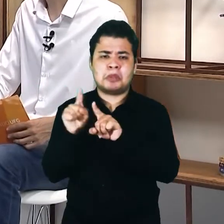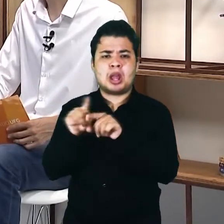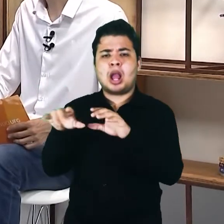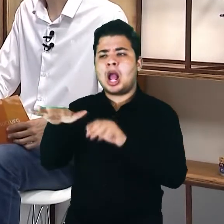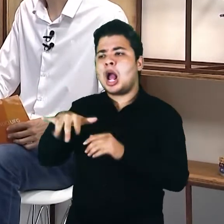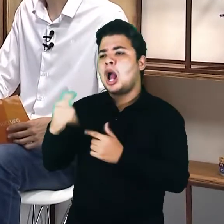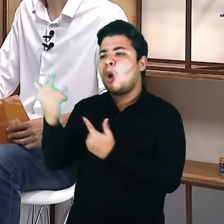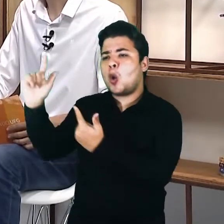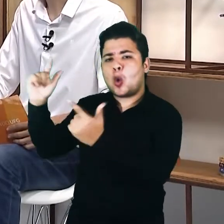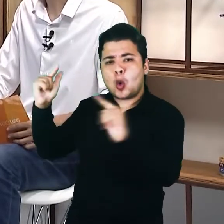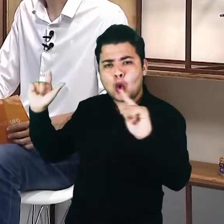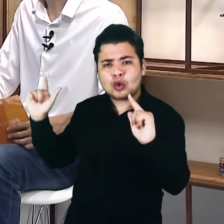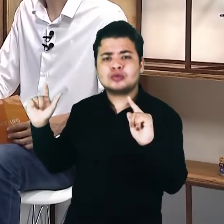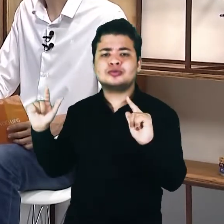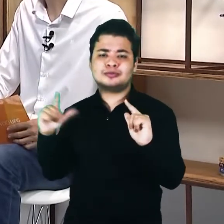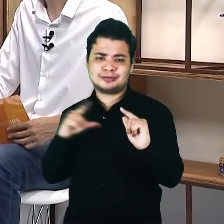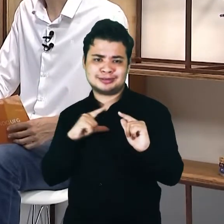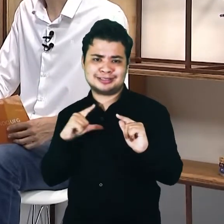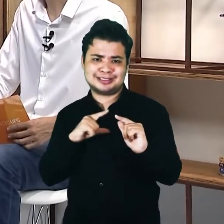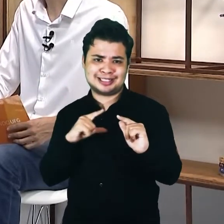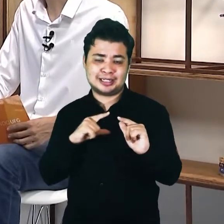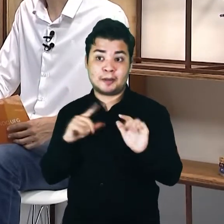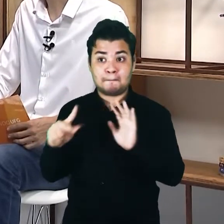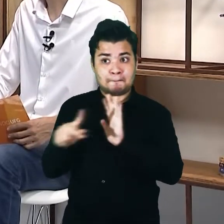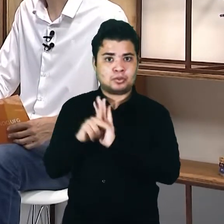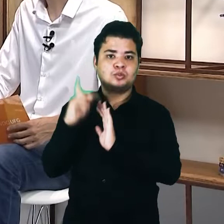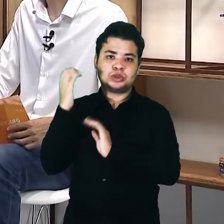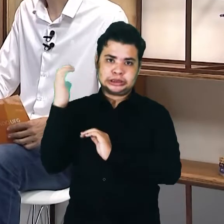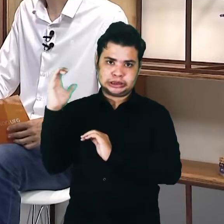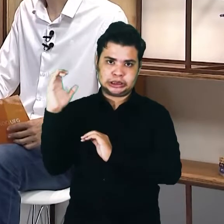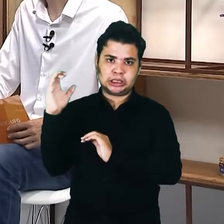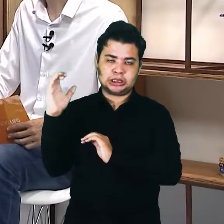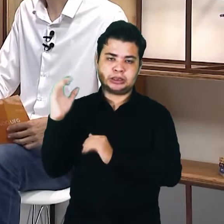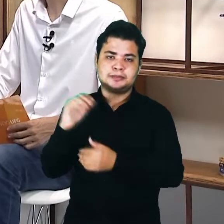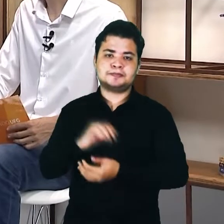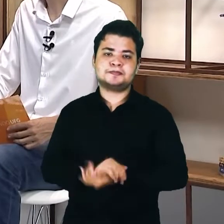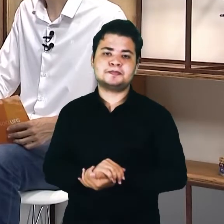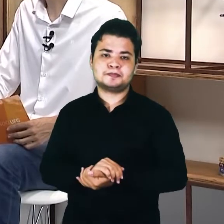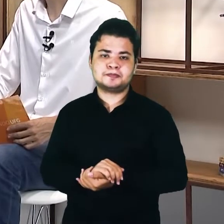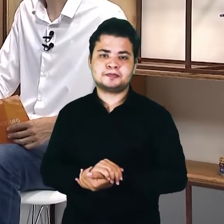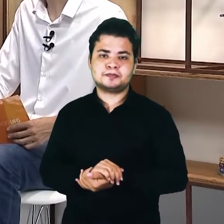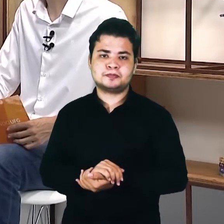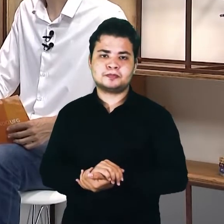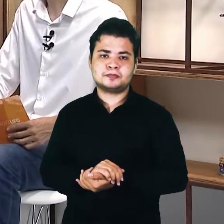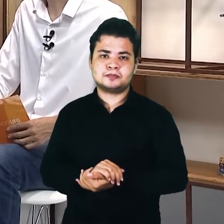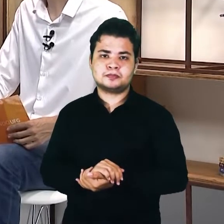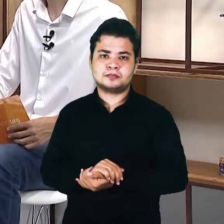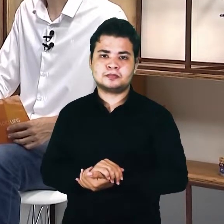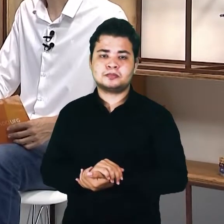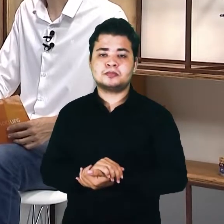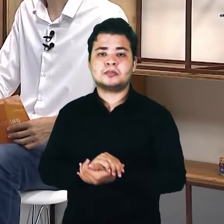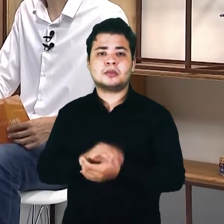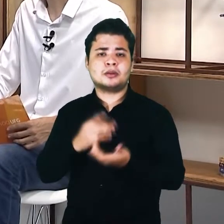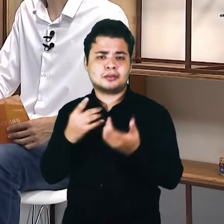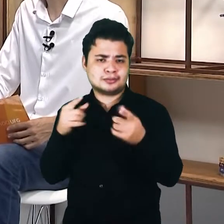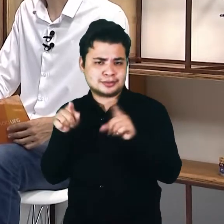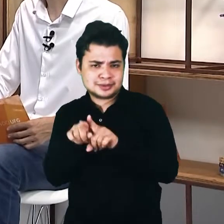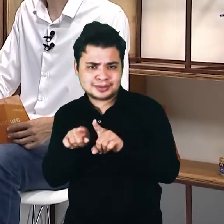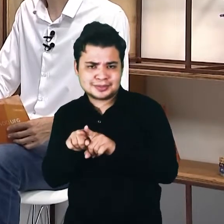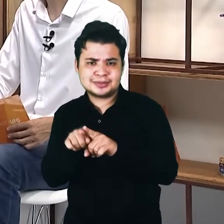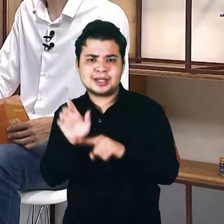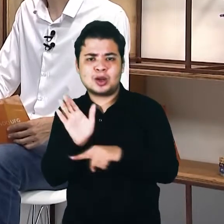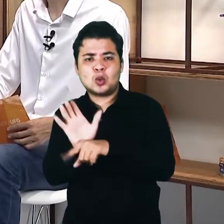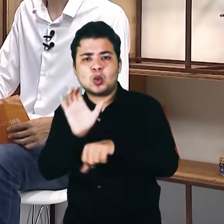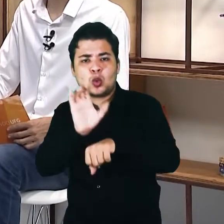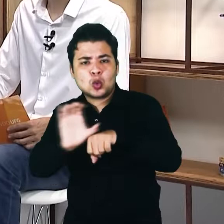Como eu falei, né, ele atende várias outras áreas da ciência, né? Além de ministrar curso,